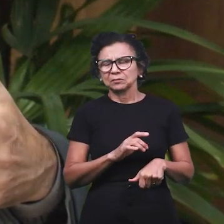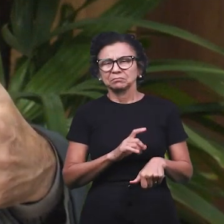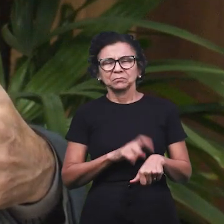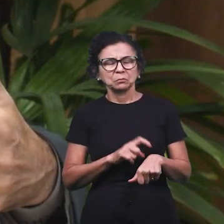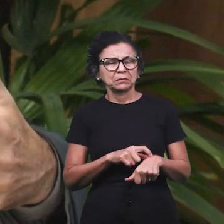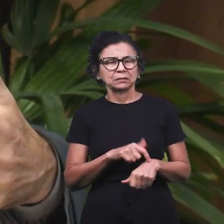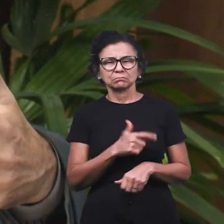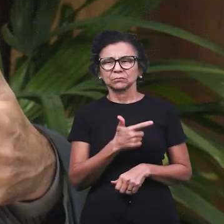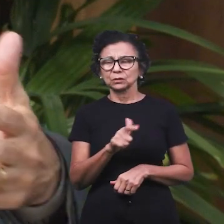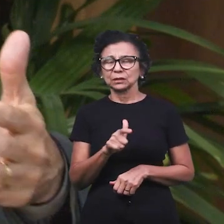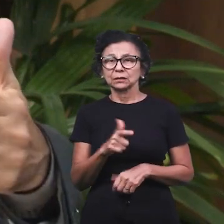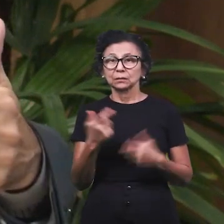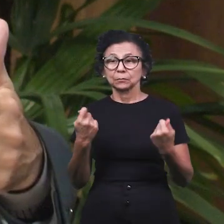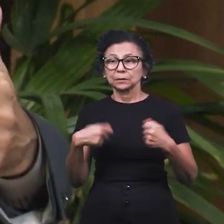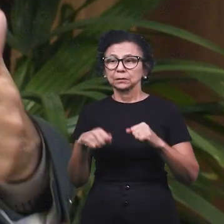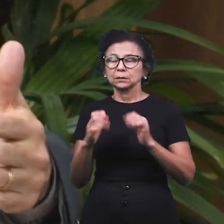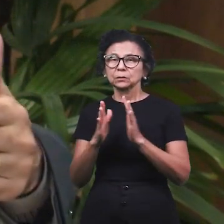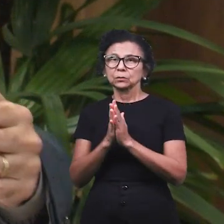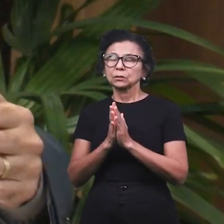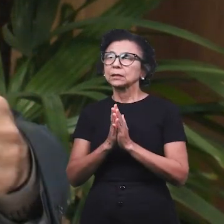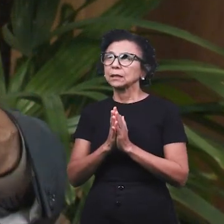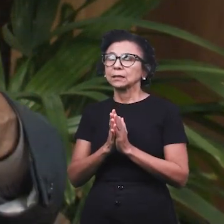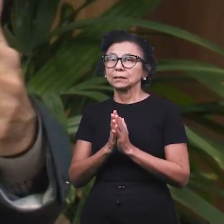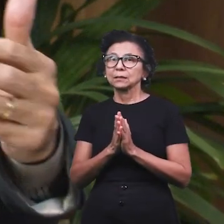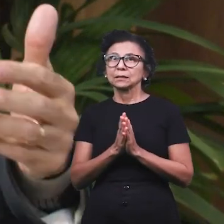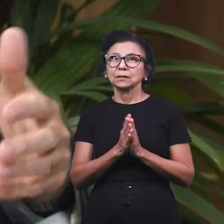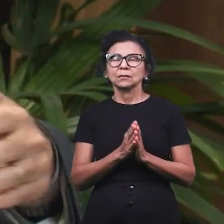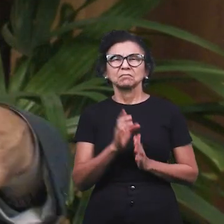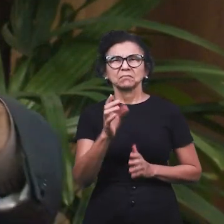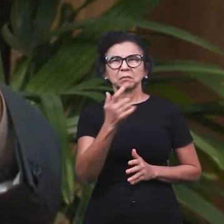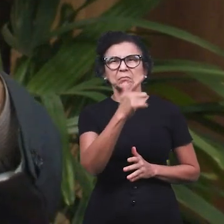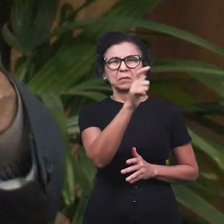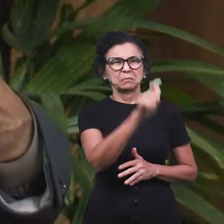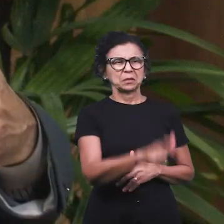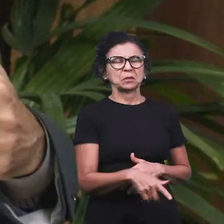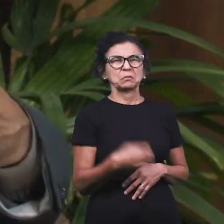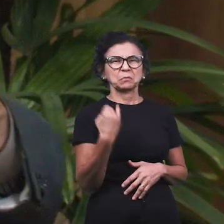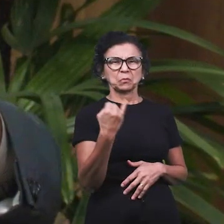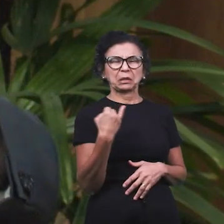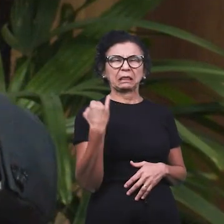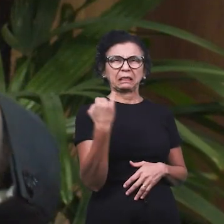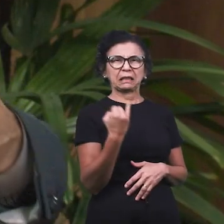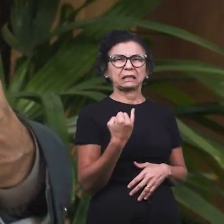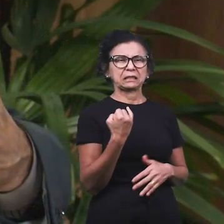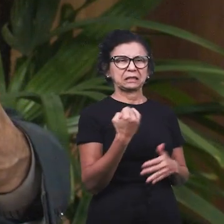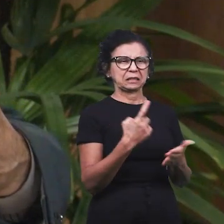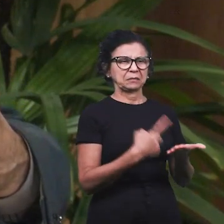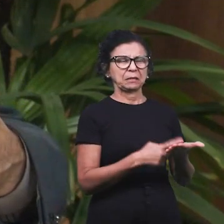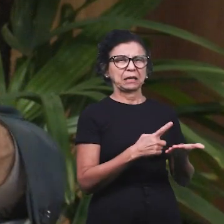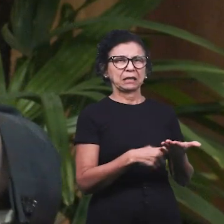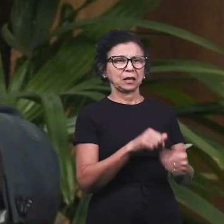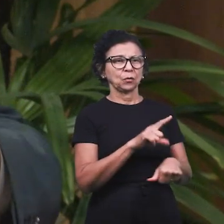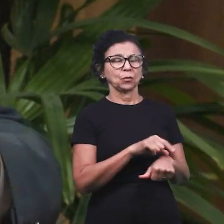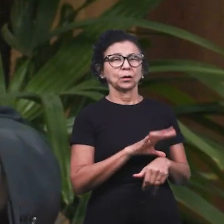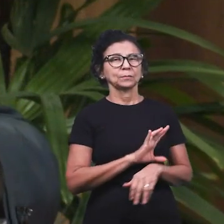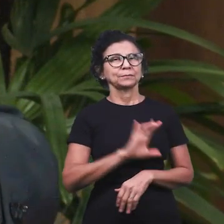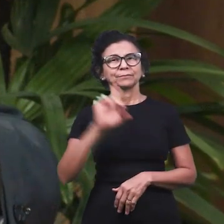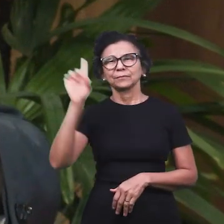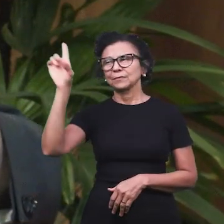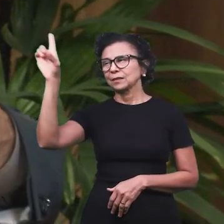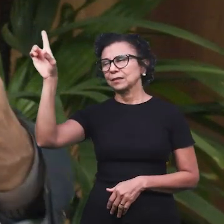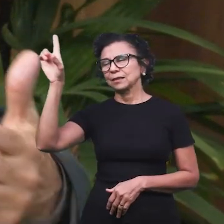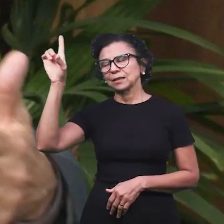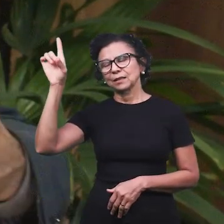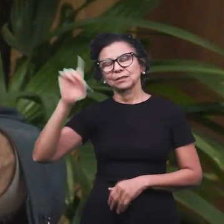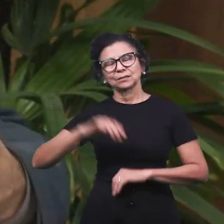com Deus. Olha, se você precisar falar com alguém importante, você tem que marcar a hora, é toda uma situação. Mas com Deus, não. Deus,